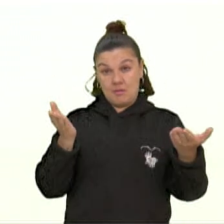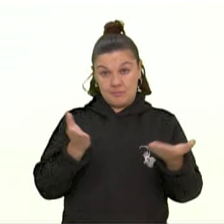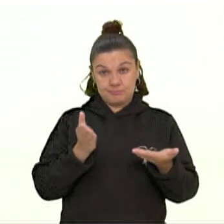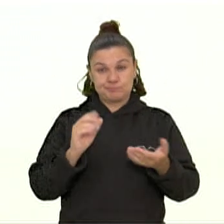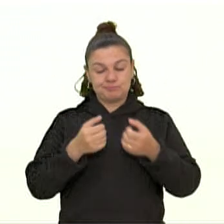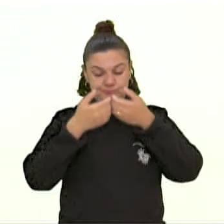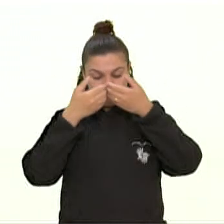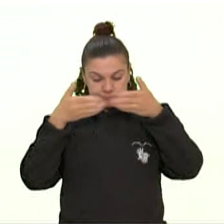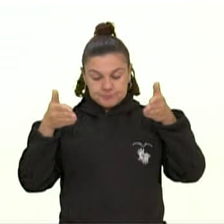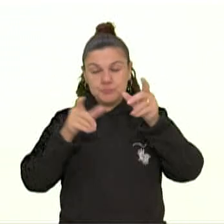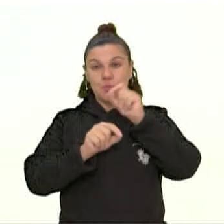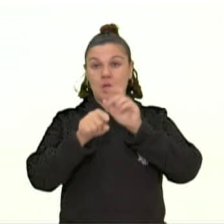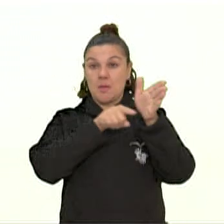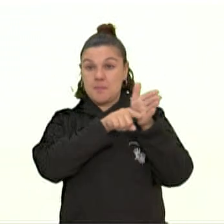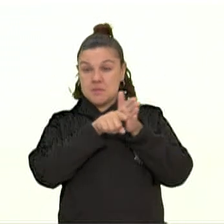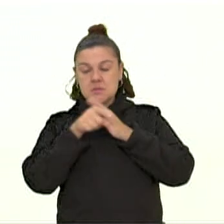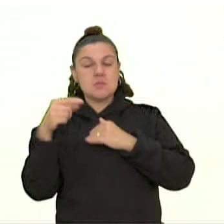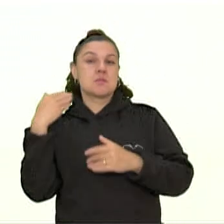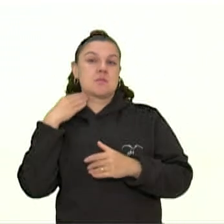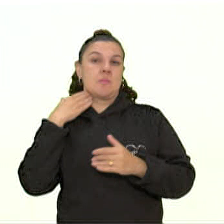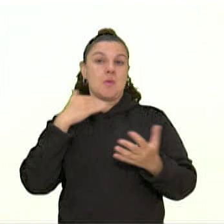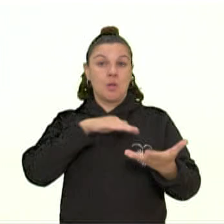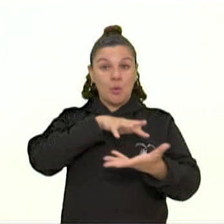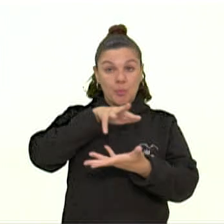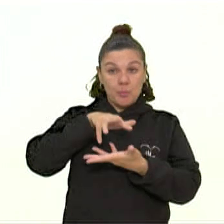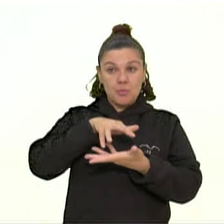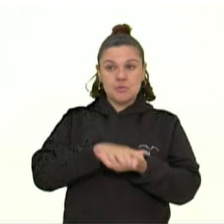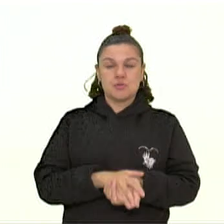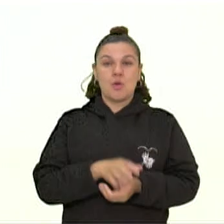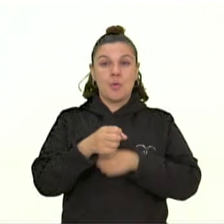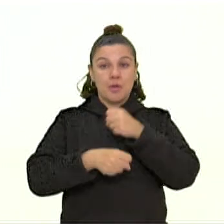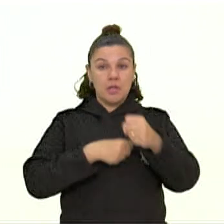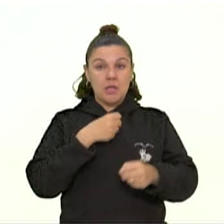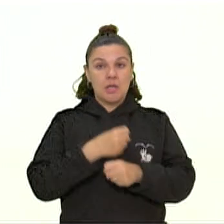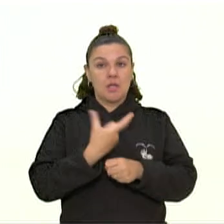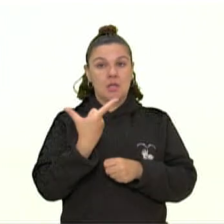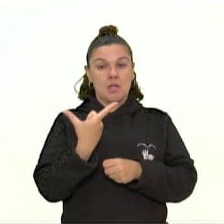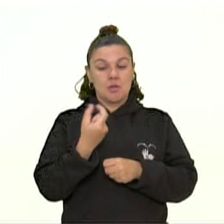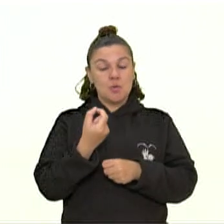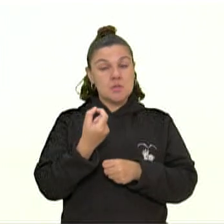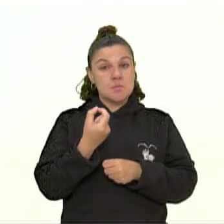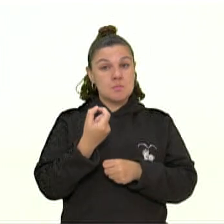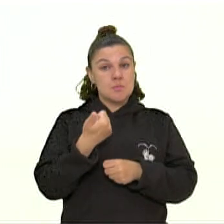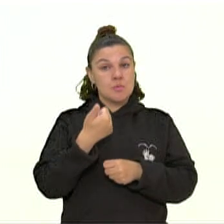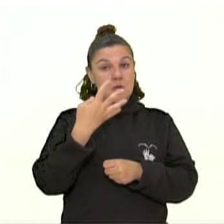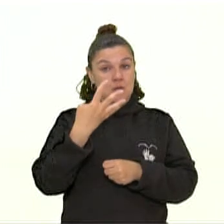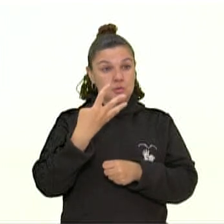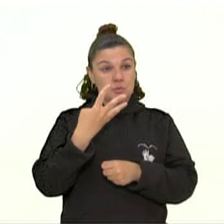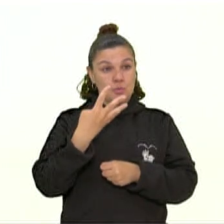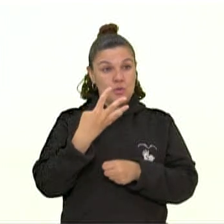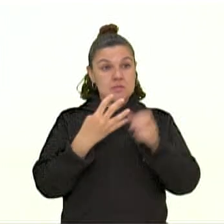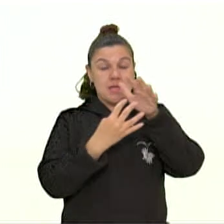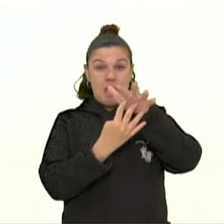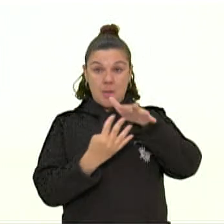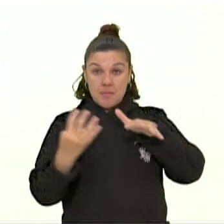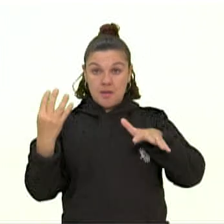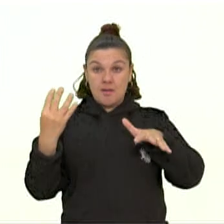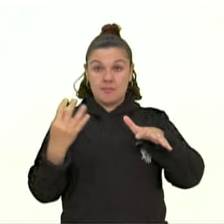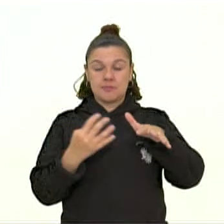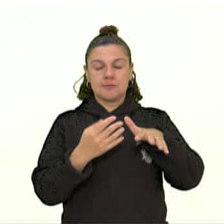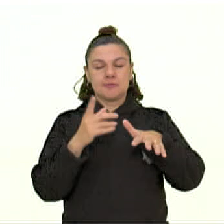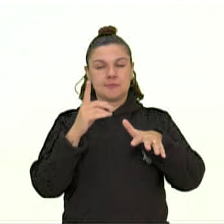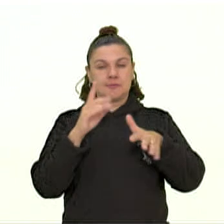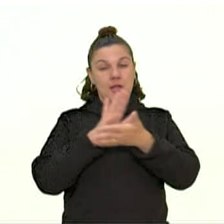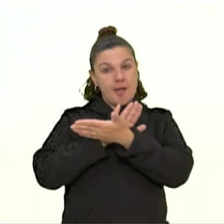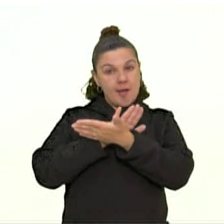Outra revelação desse estudo do Banco Mundial, que em 2014 o número de emigrantes e imigrantes